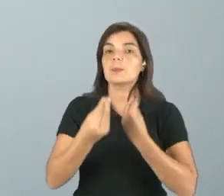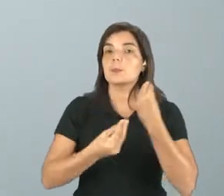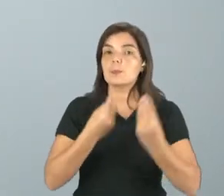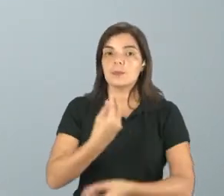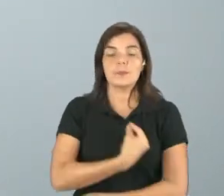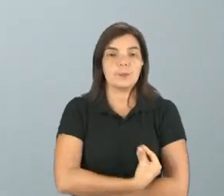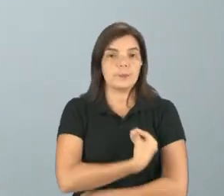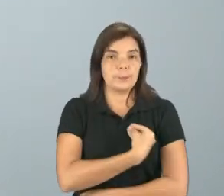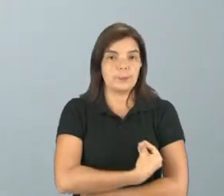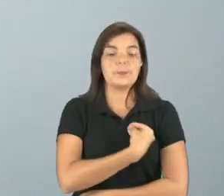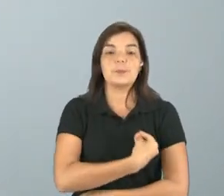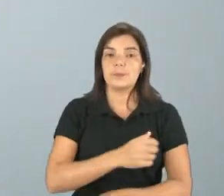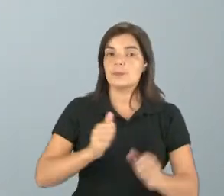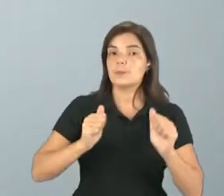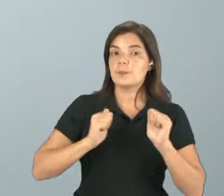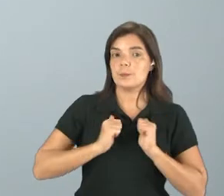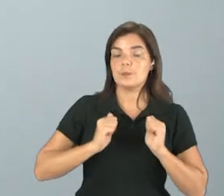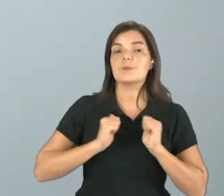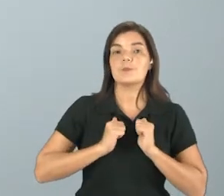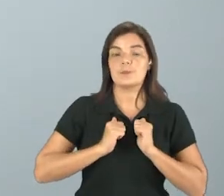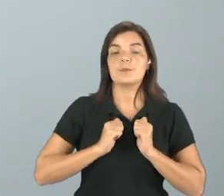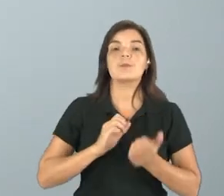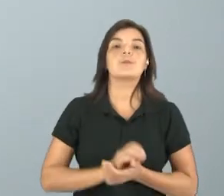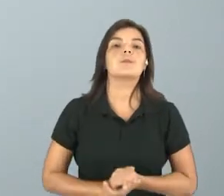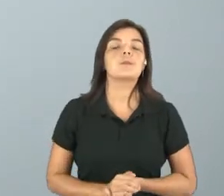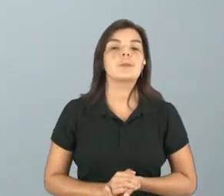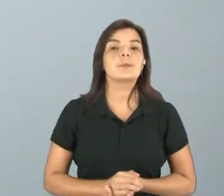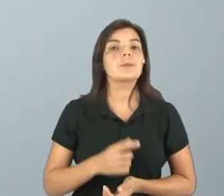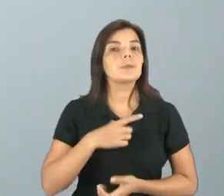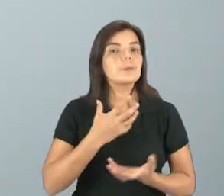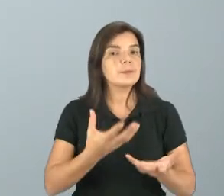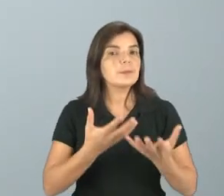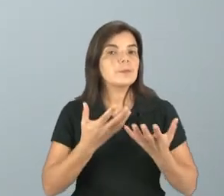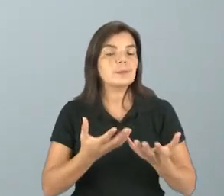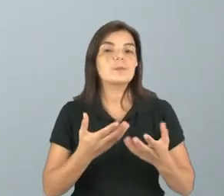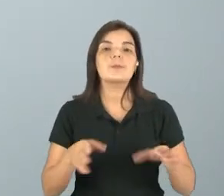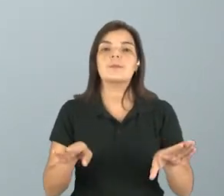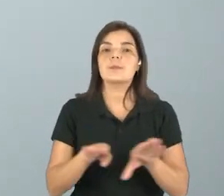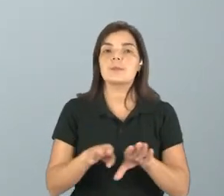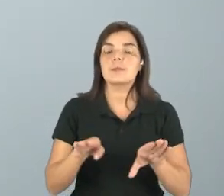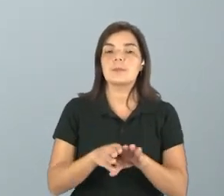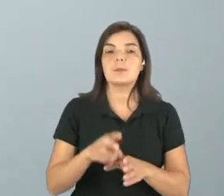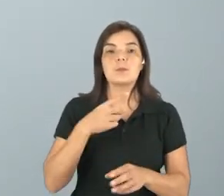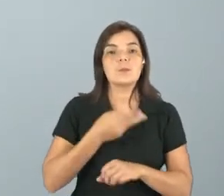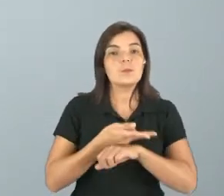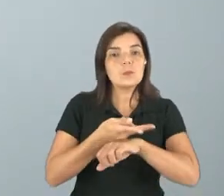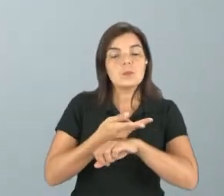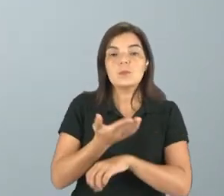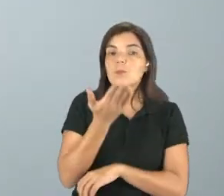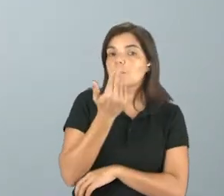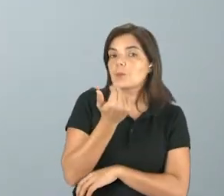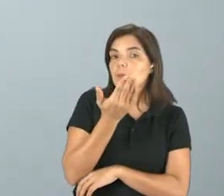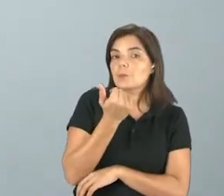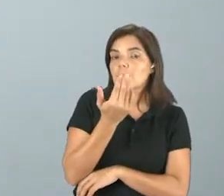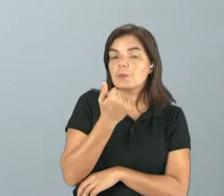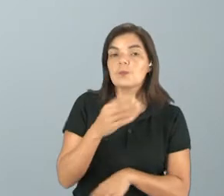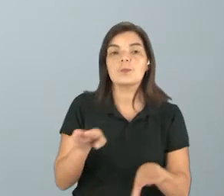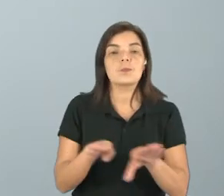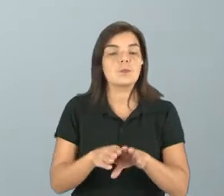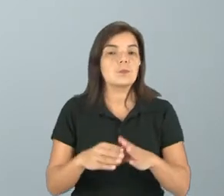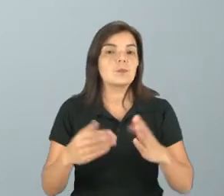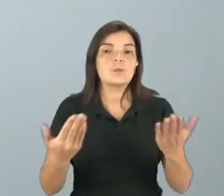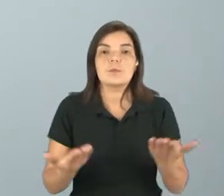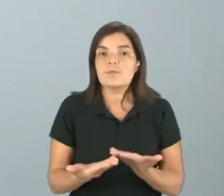meio de defesa e ataque, né? Para ir atrás dos seus alimentos, ou